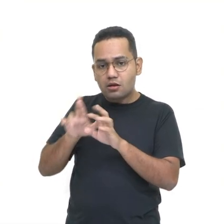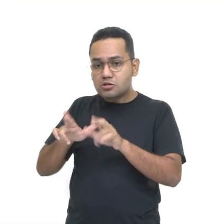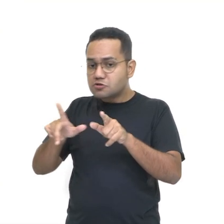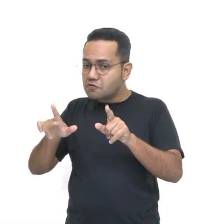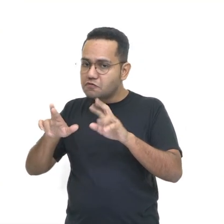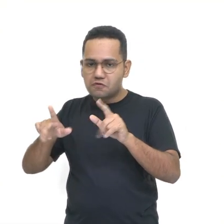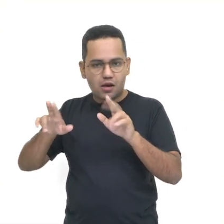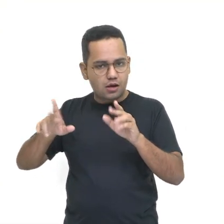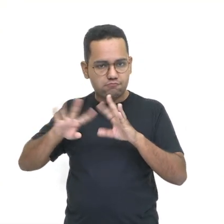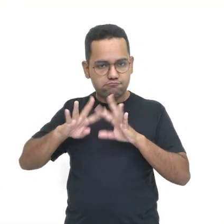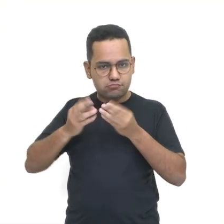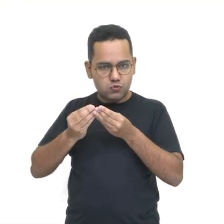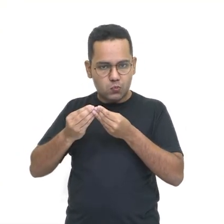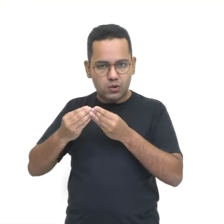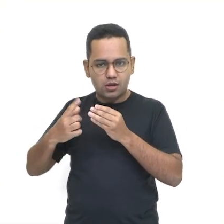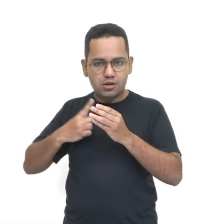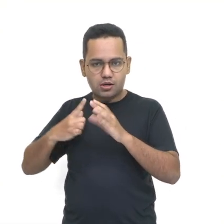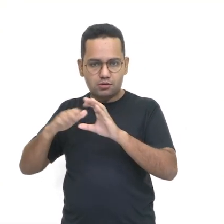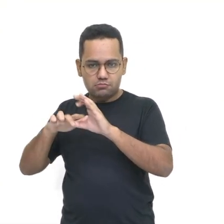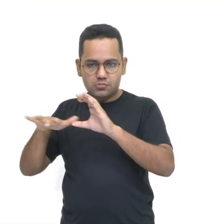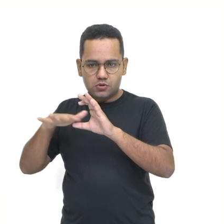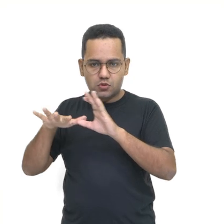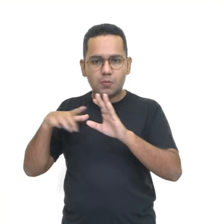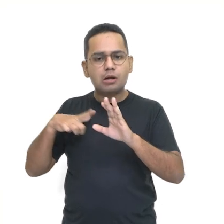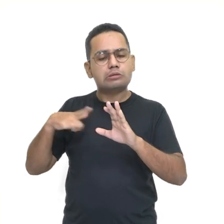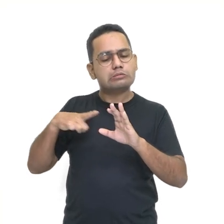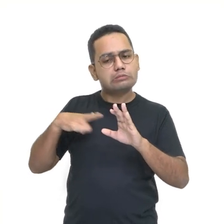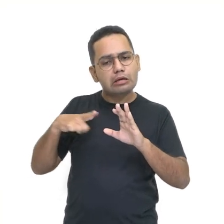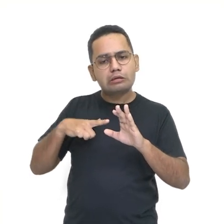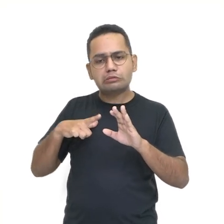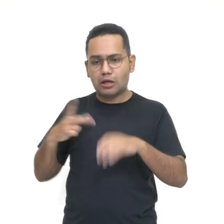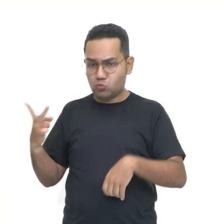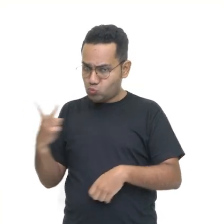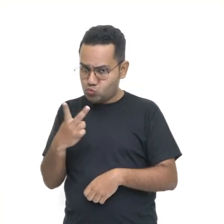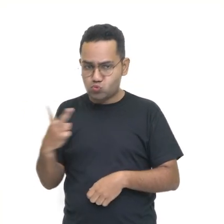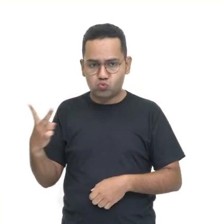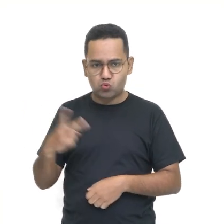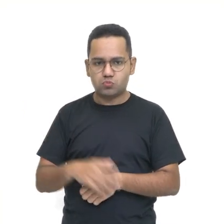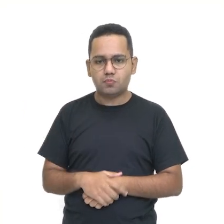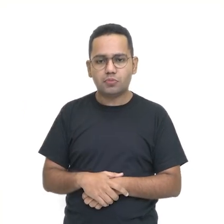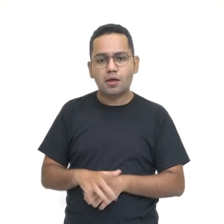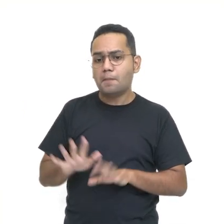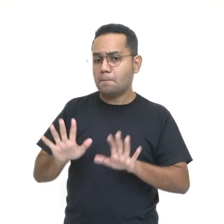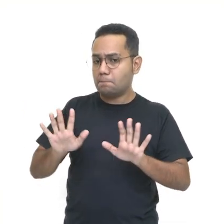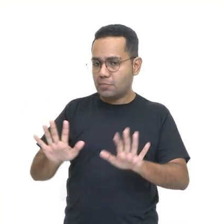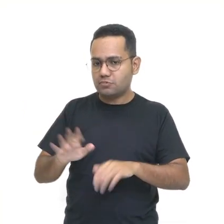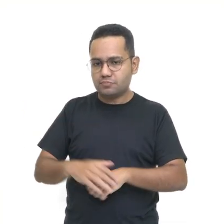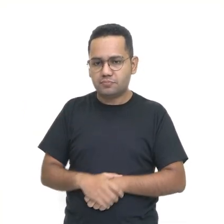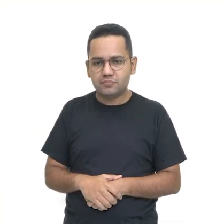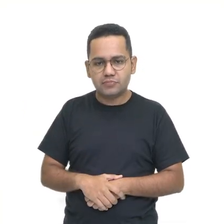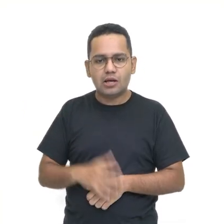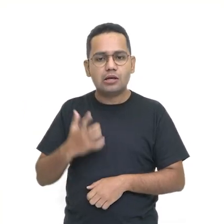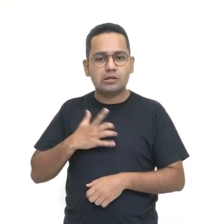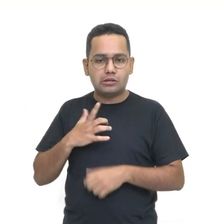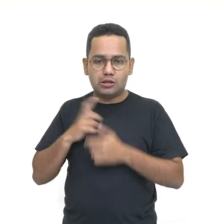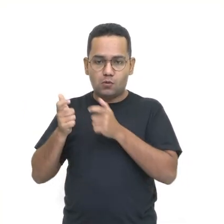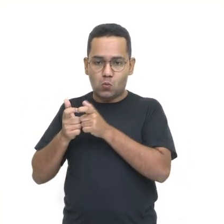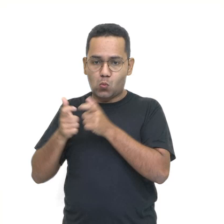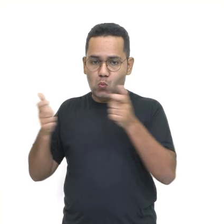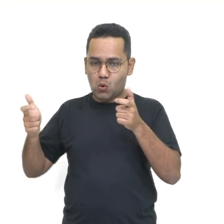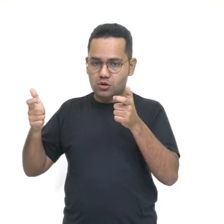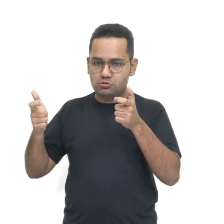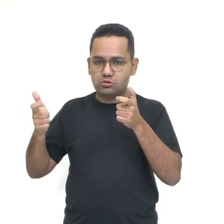fluido diferente do citoplasma. São comuns em células animais e vegetais, contudo, são maiores e